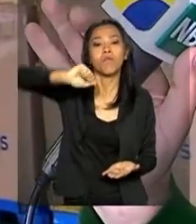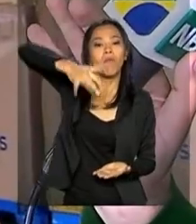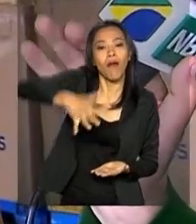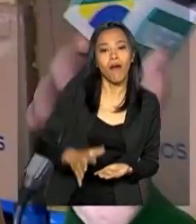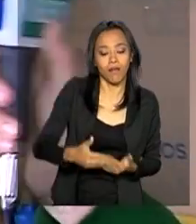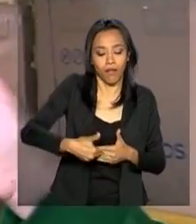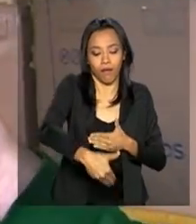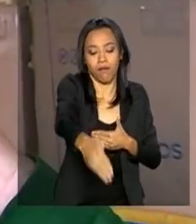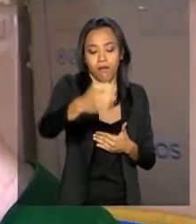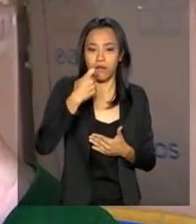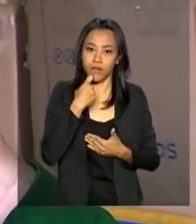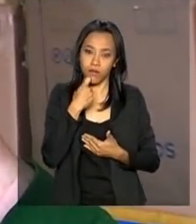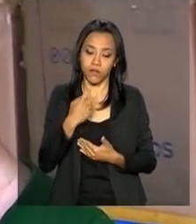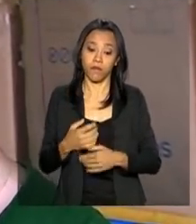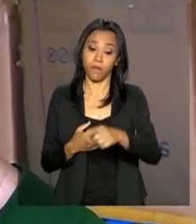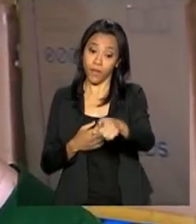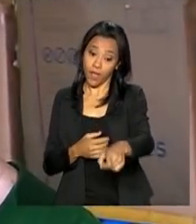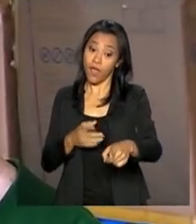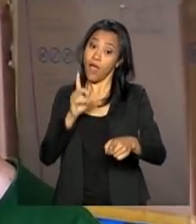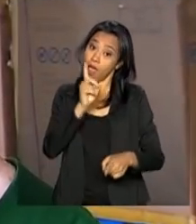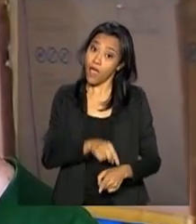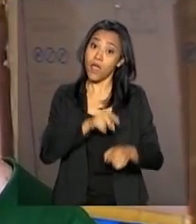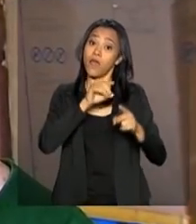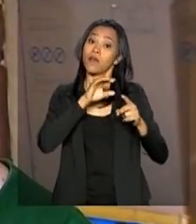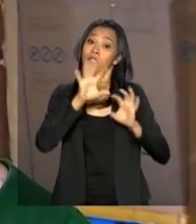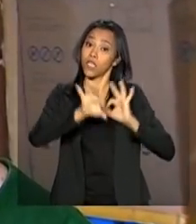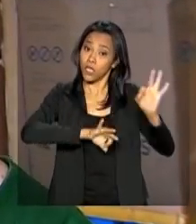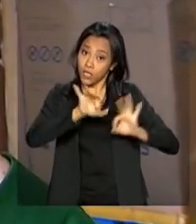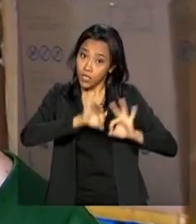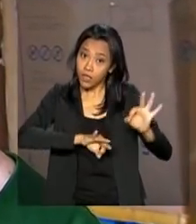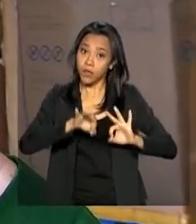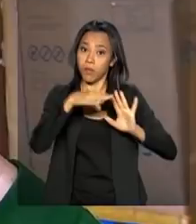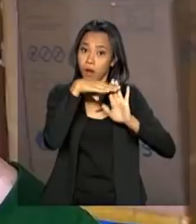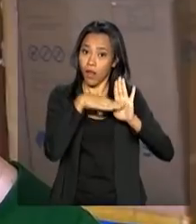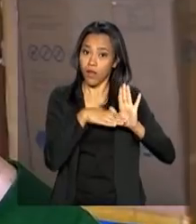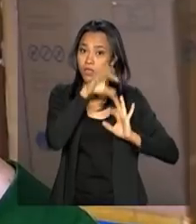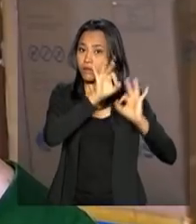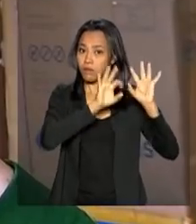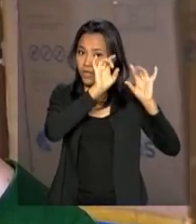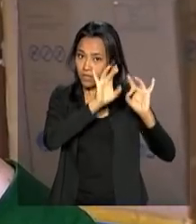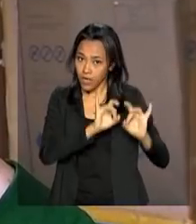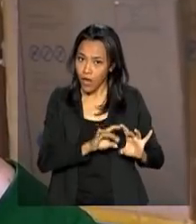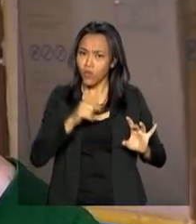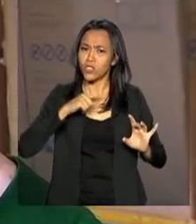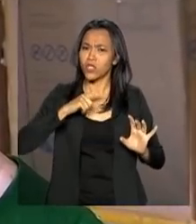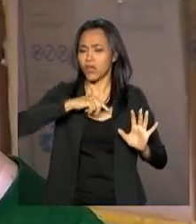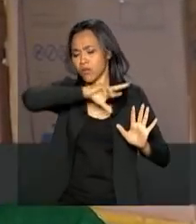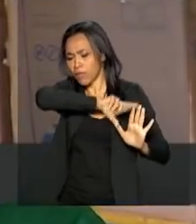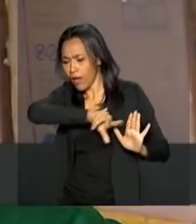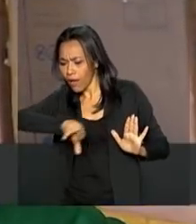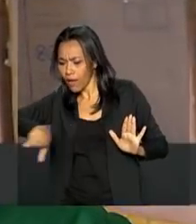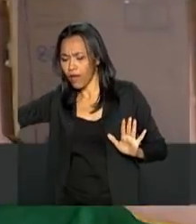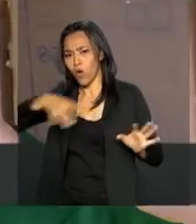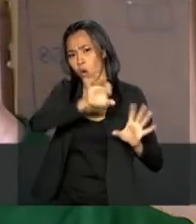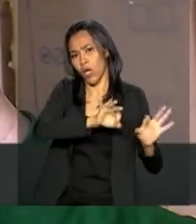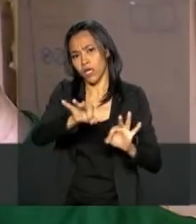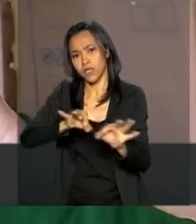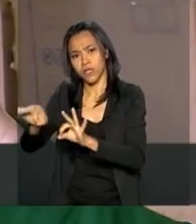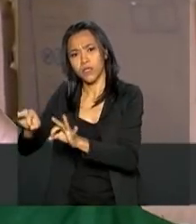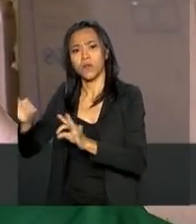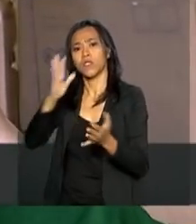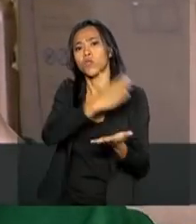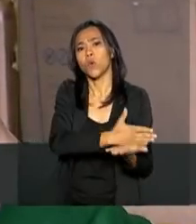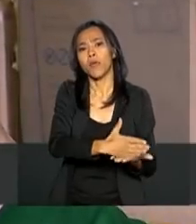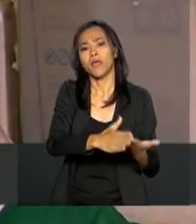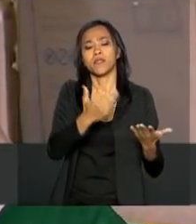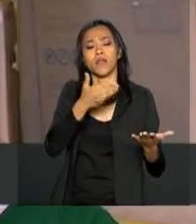vocês criaram? Essa é uma parte da programação especial, porque nós temos toda uma cadeia logística que vai desde do seu